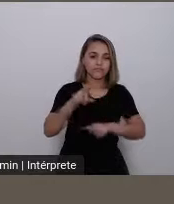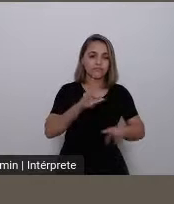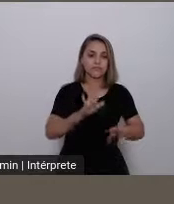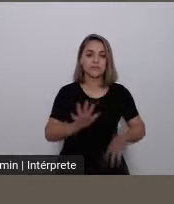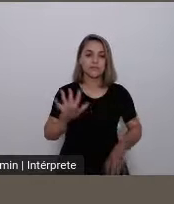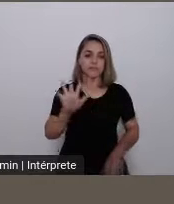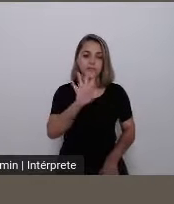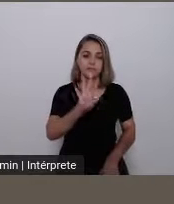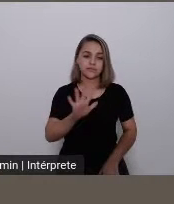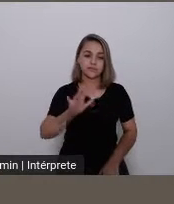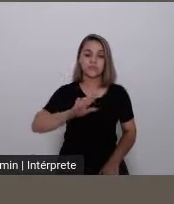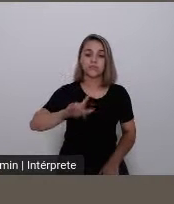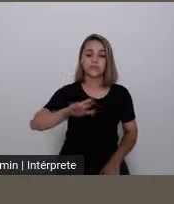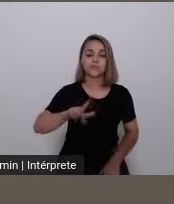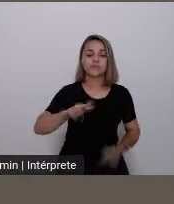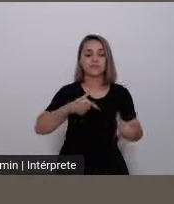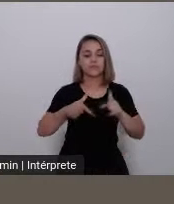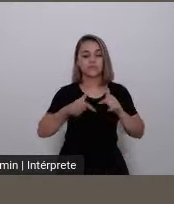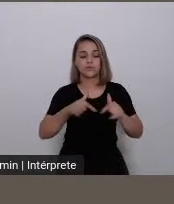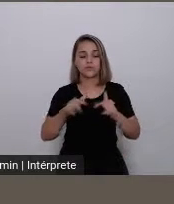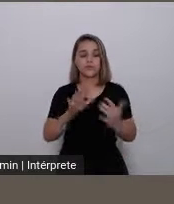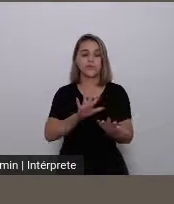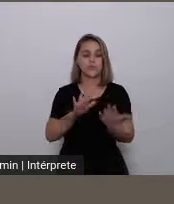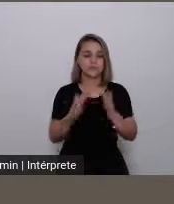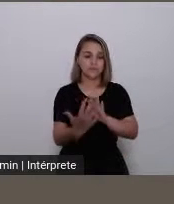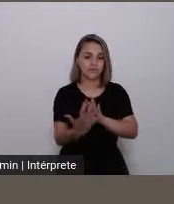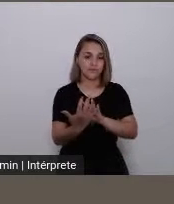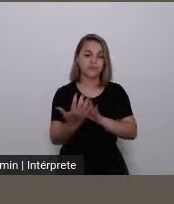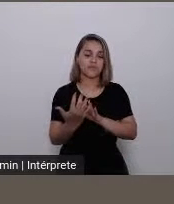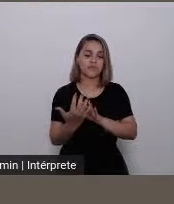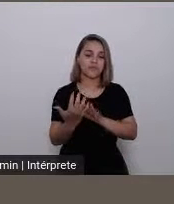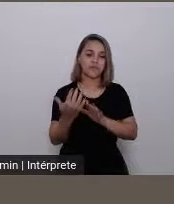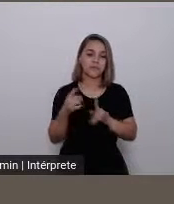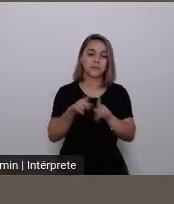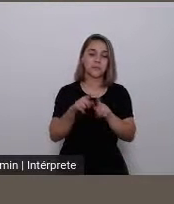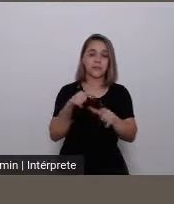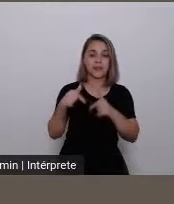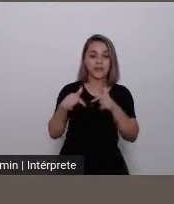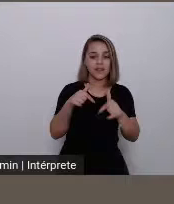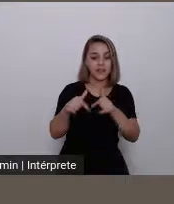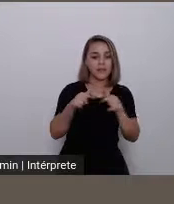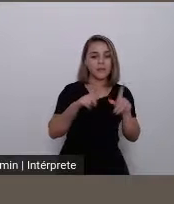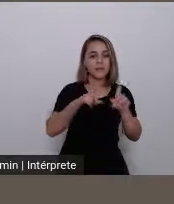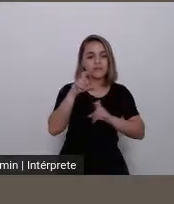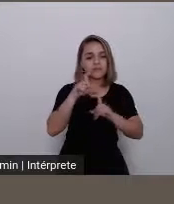haveria nenhum trabalho de transformação do mundo, nenhum trabalho de expressão, como ele disse,